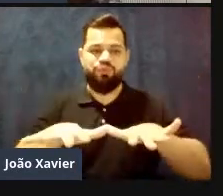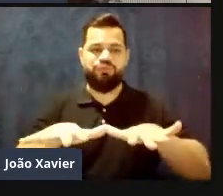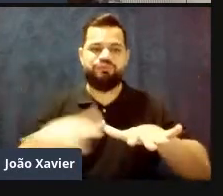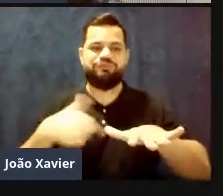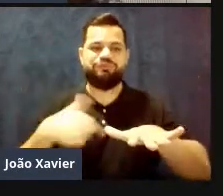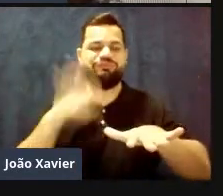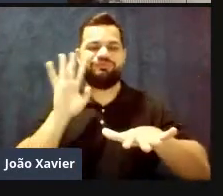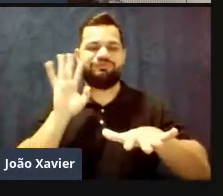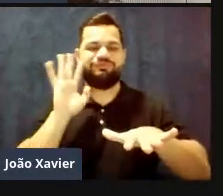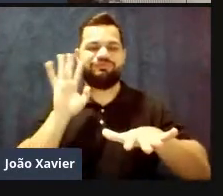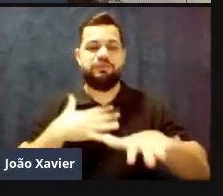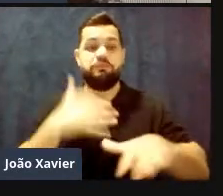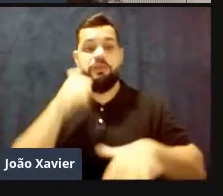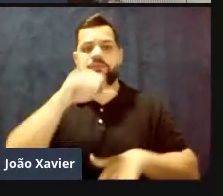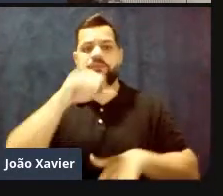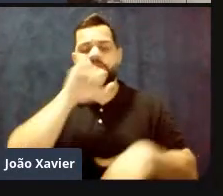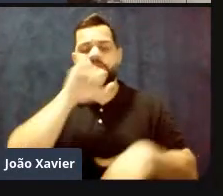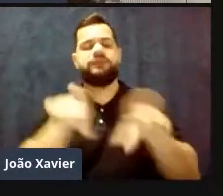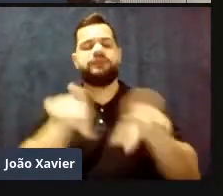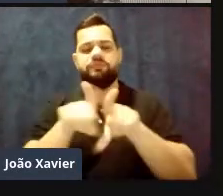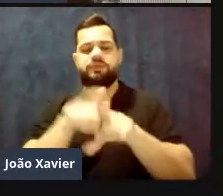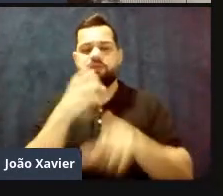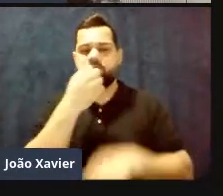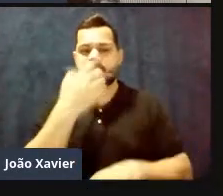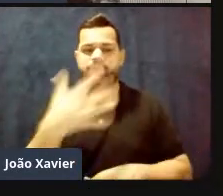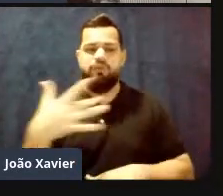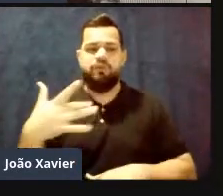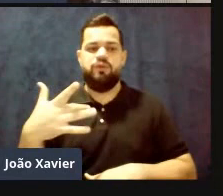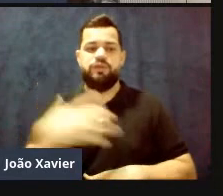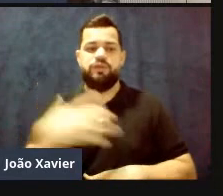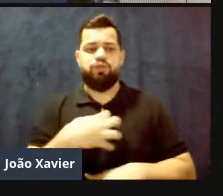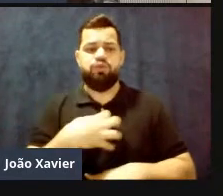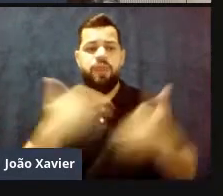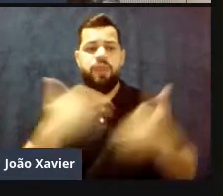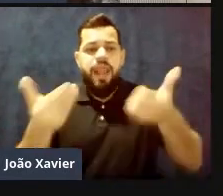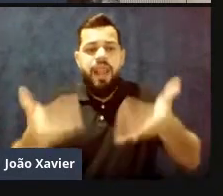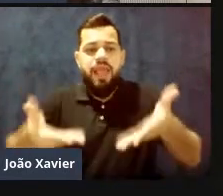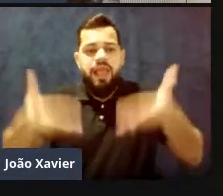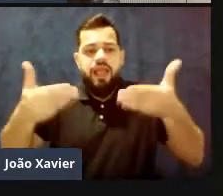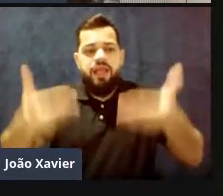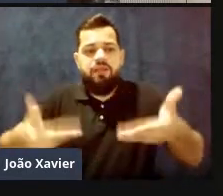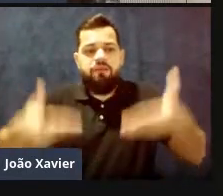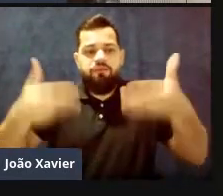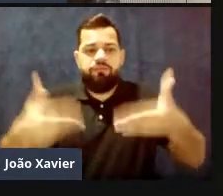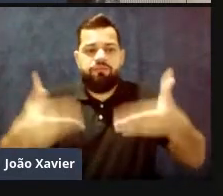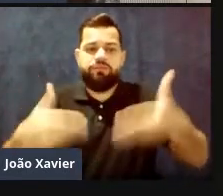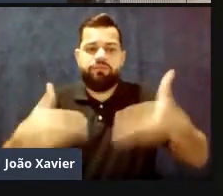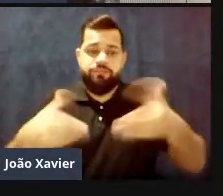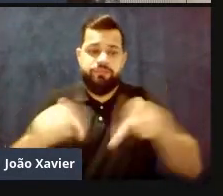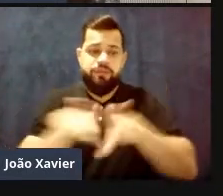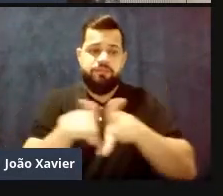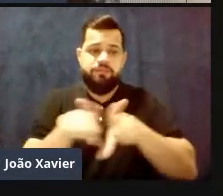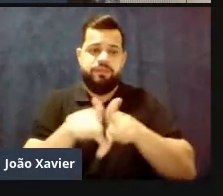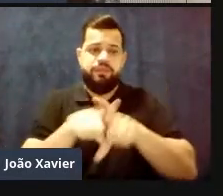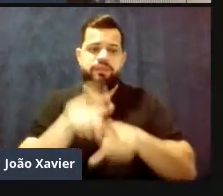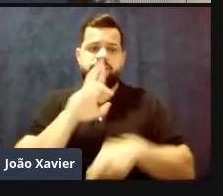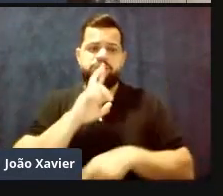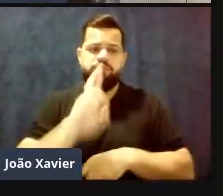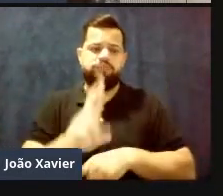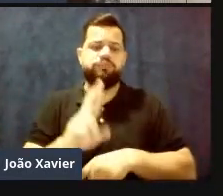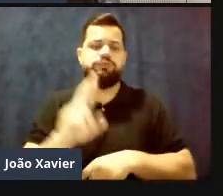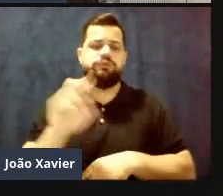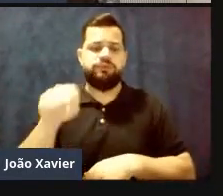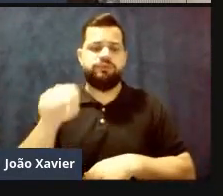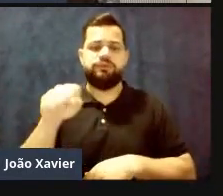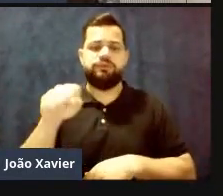minha mãe ficou bem, fomos sintomas leves, fizemos medicação, meu suave deu positivo, minha tomografia foi limpa e deu tudo certo, graças a